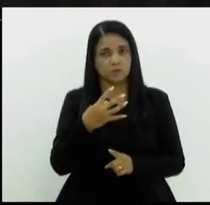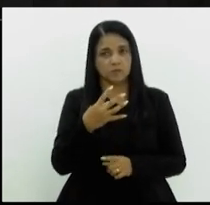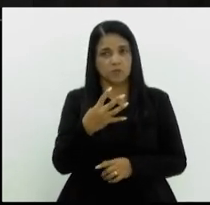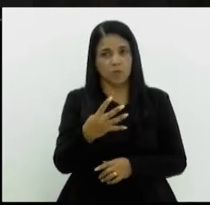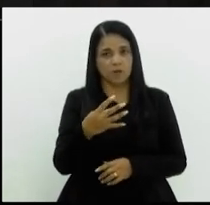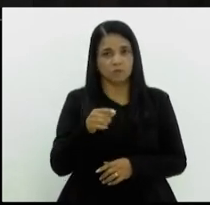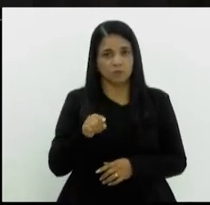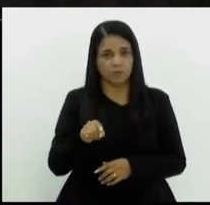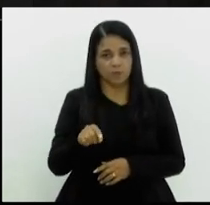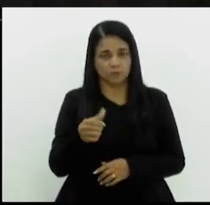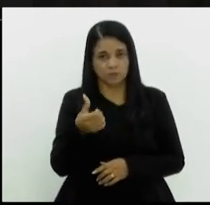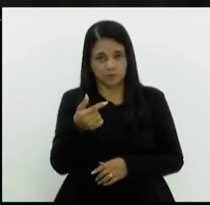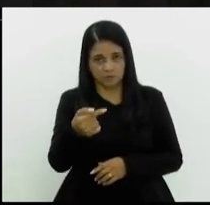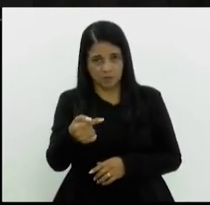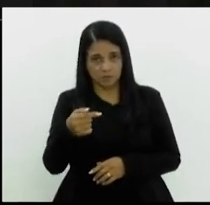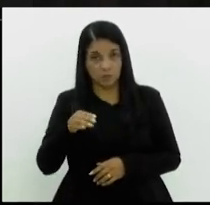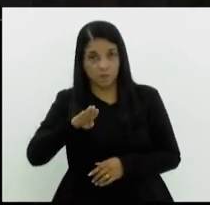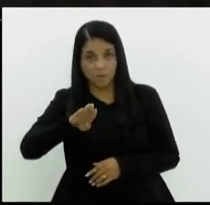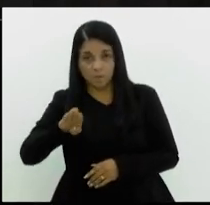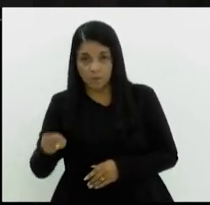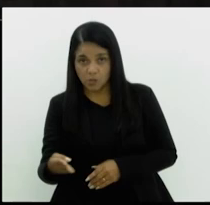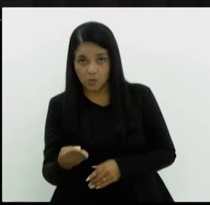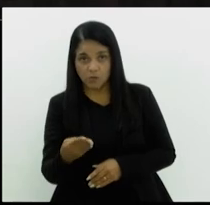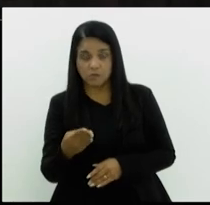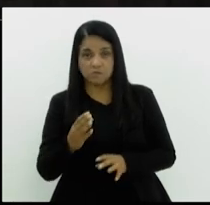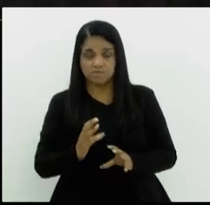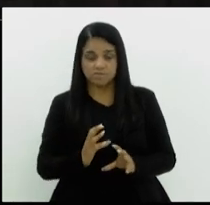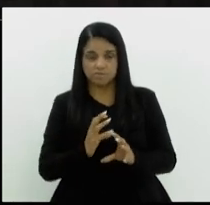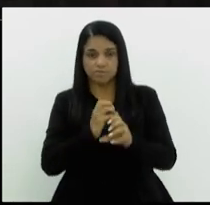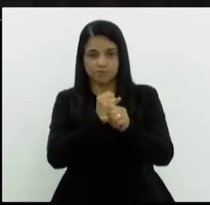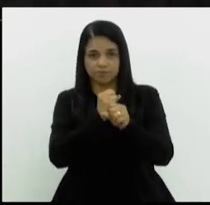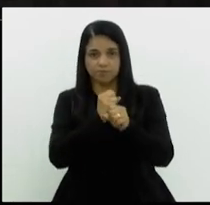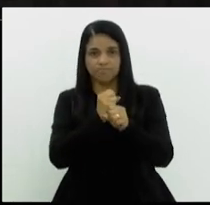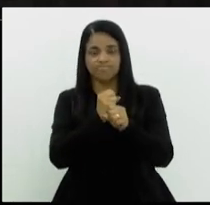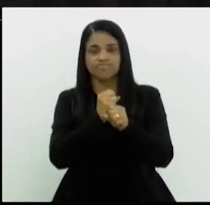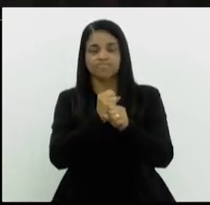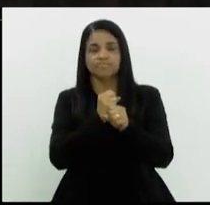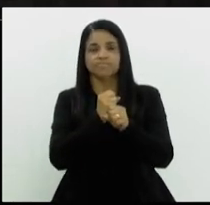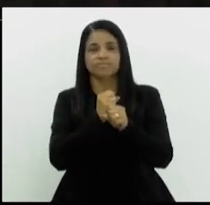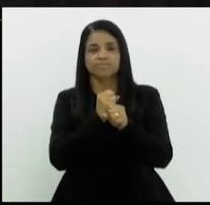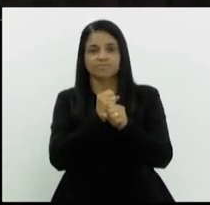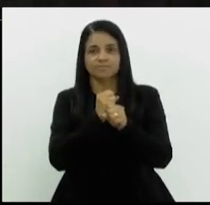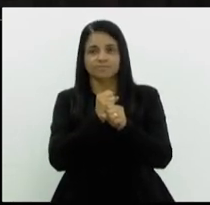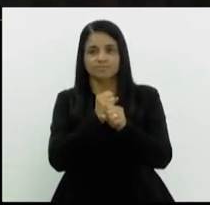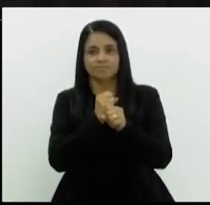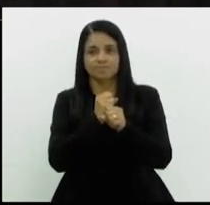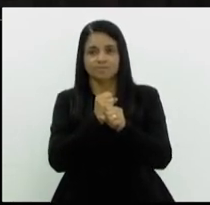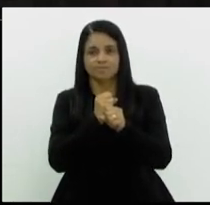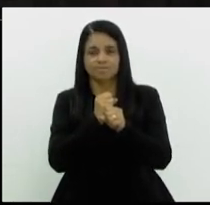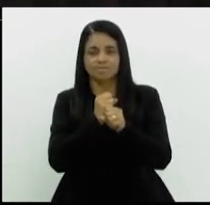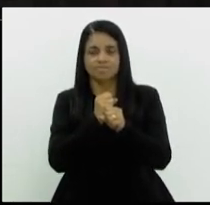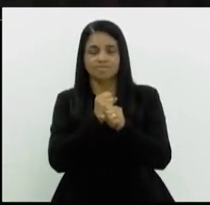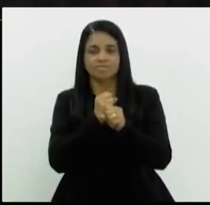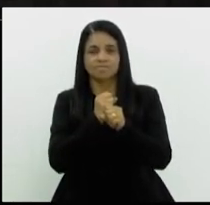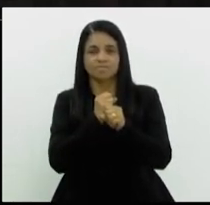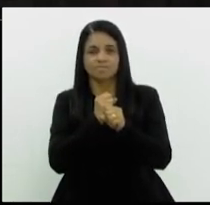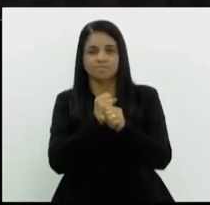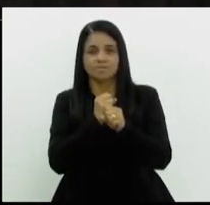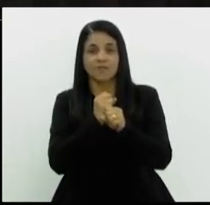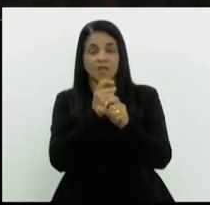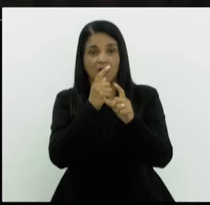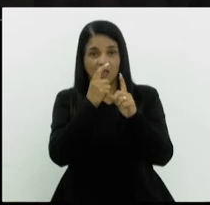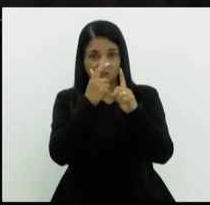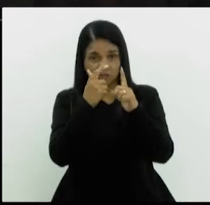com 4,7 bilhões é que vão dar o déficit total, que vão dar a